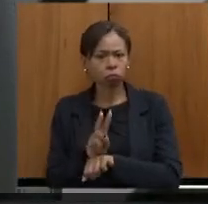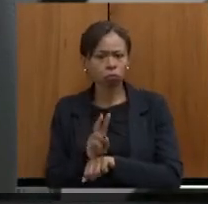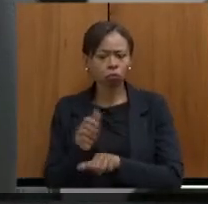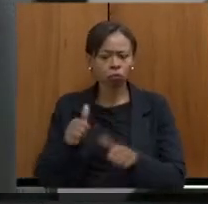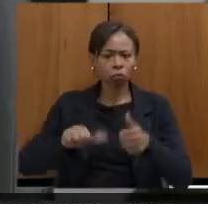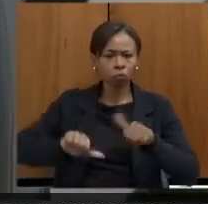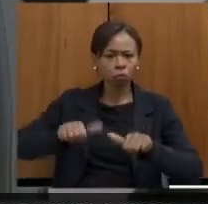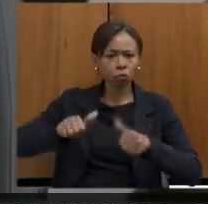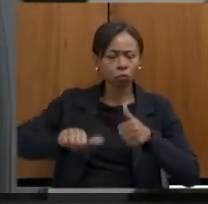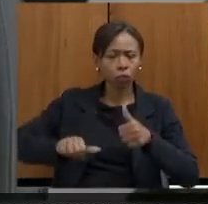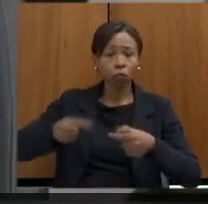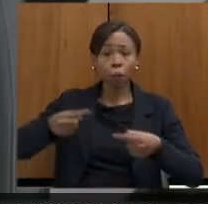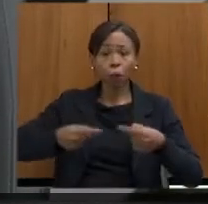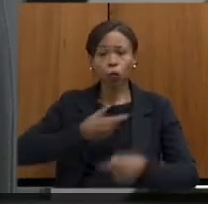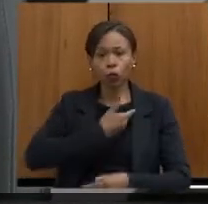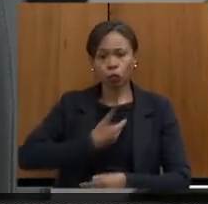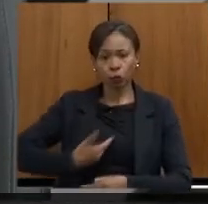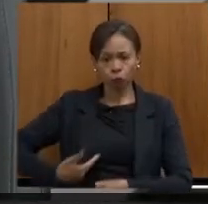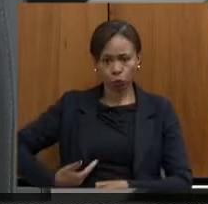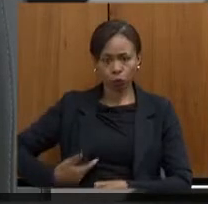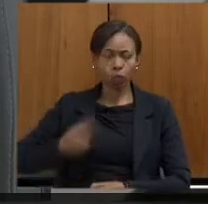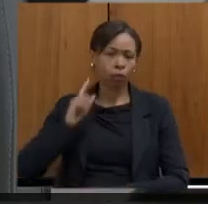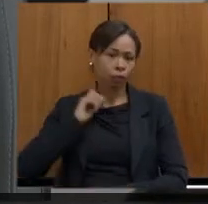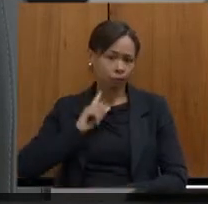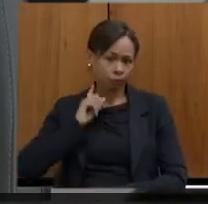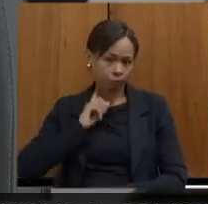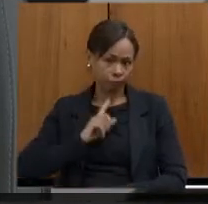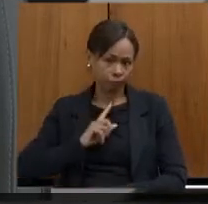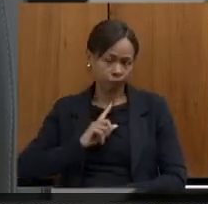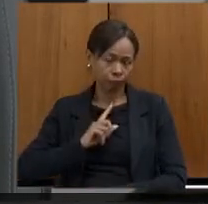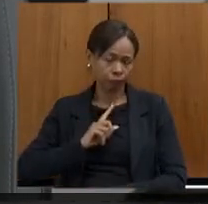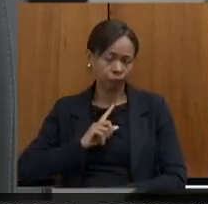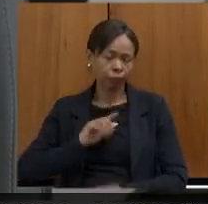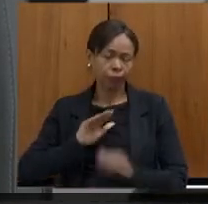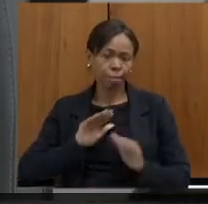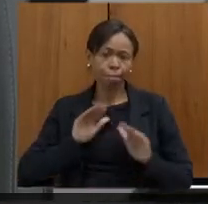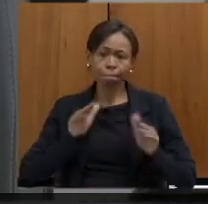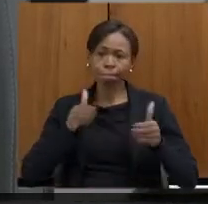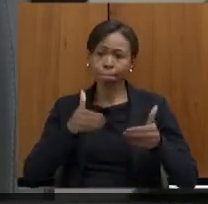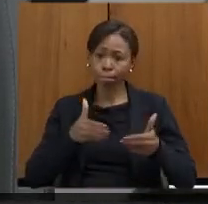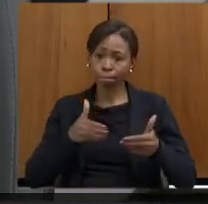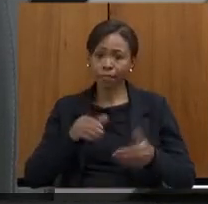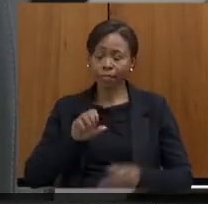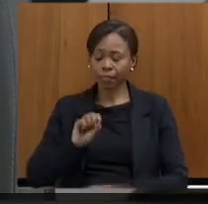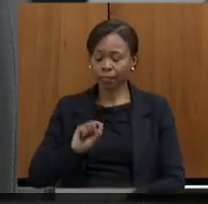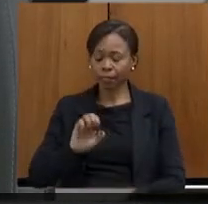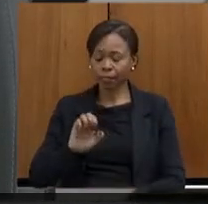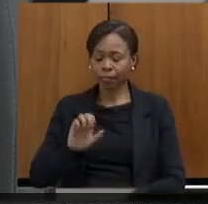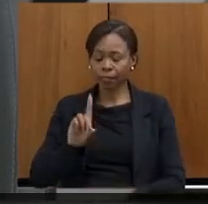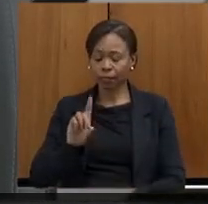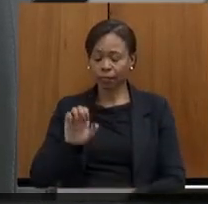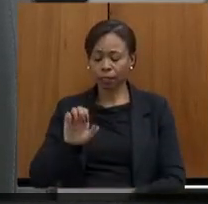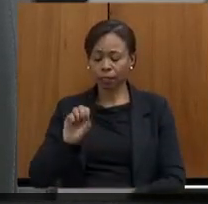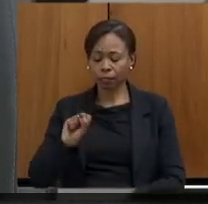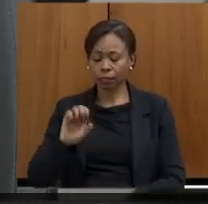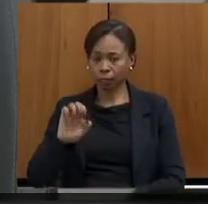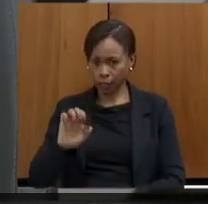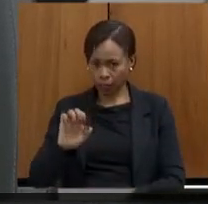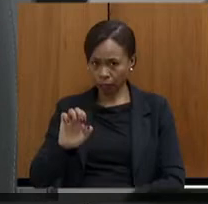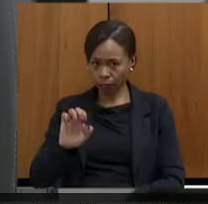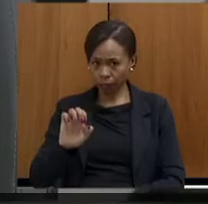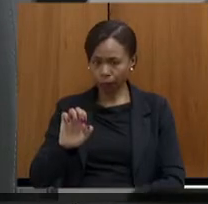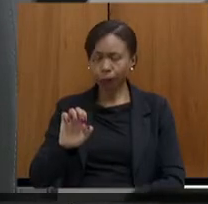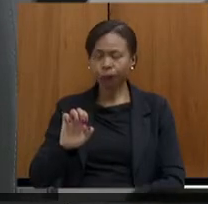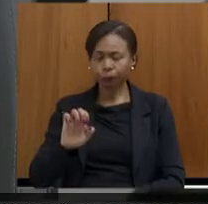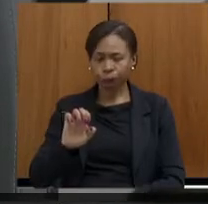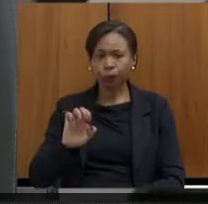política pública no nosso Estado. Nesse ponto específico aqui da SEDESE, eu quero ponderar que uma